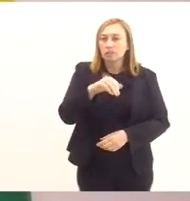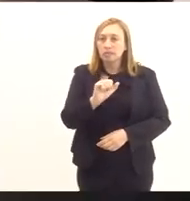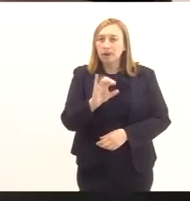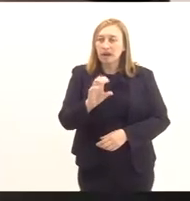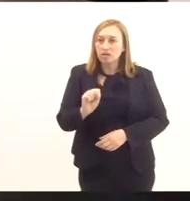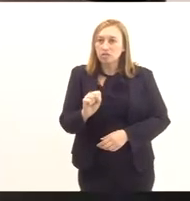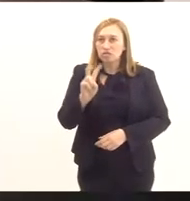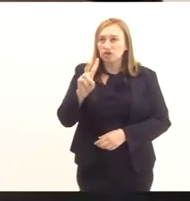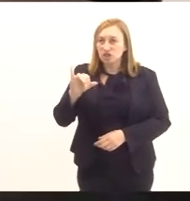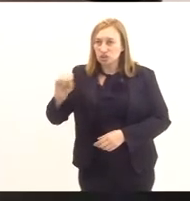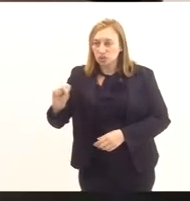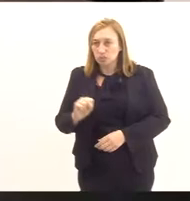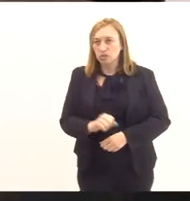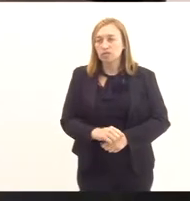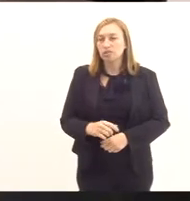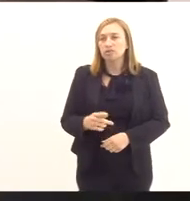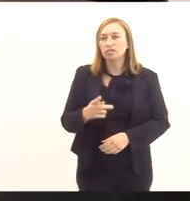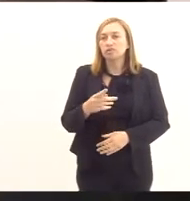Marcus Vinicius